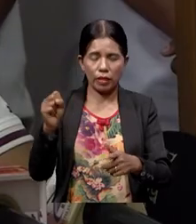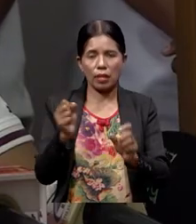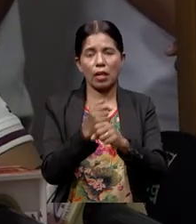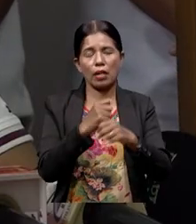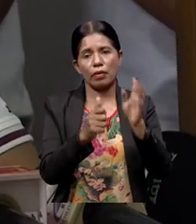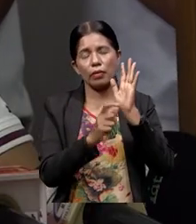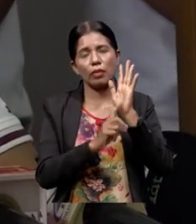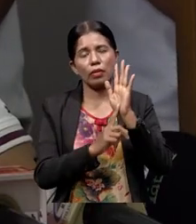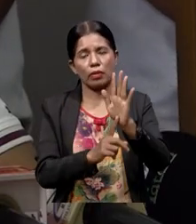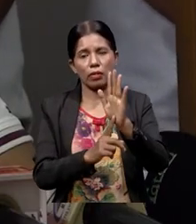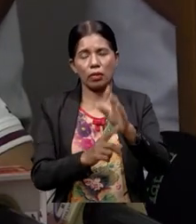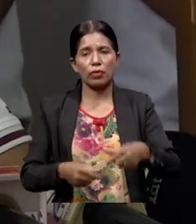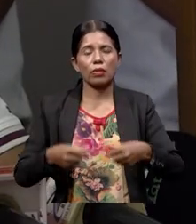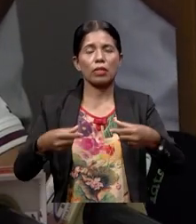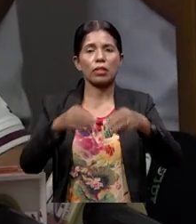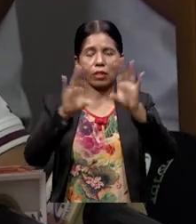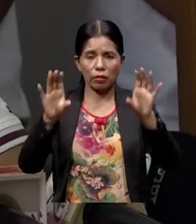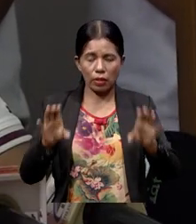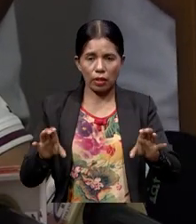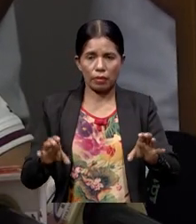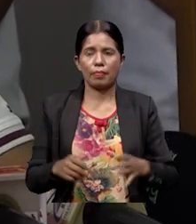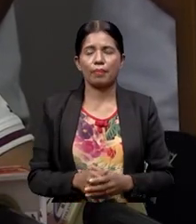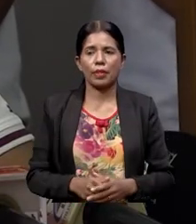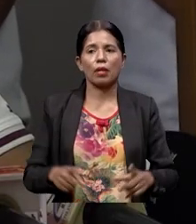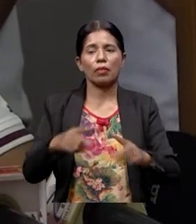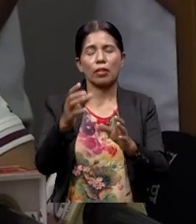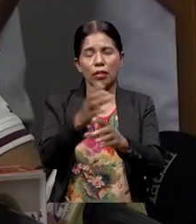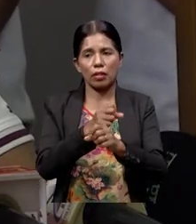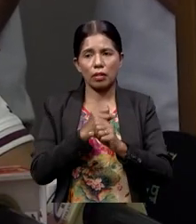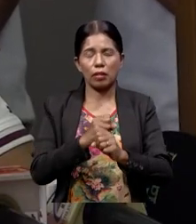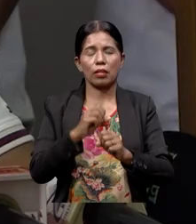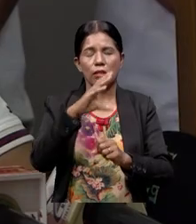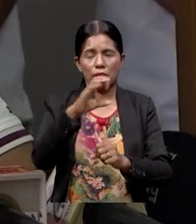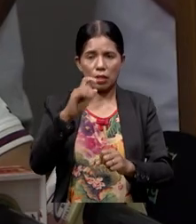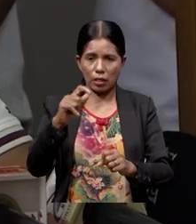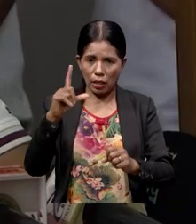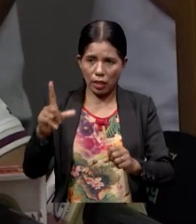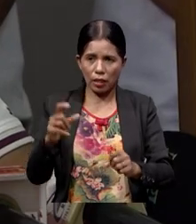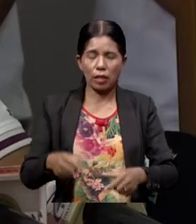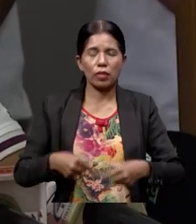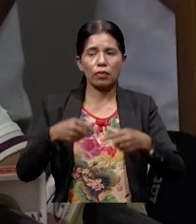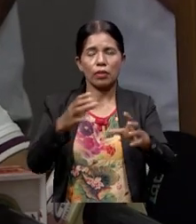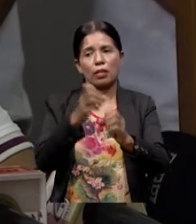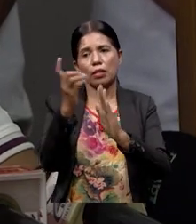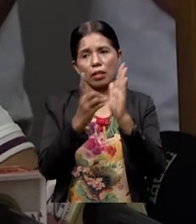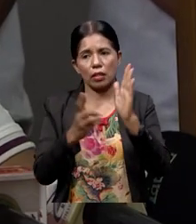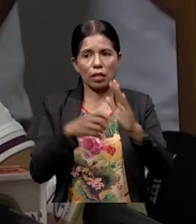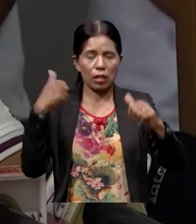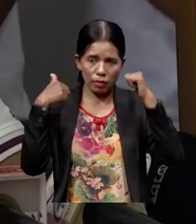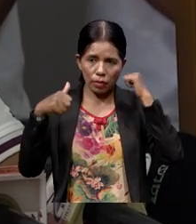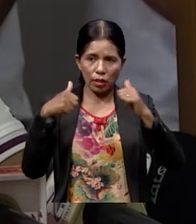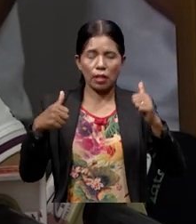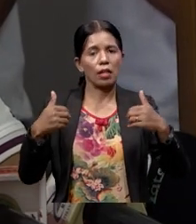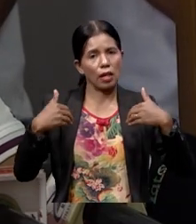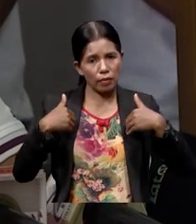no meu for certificado do investidor. Base de dados empresarial da Câmara do Comércio lança, né? A tu fonte de dados, atividades e recampo e a